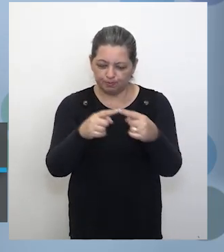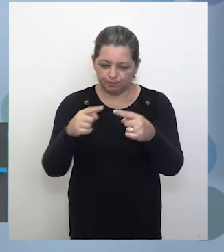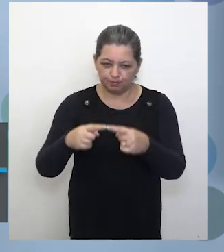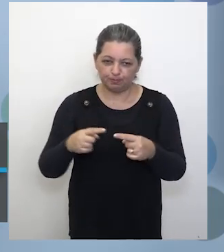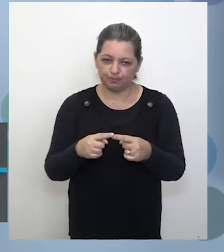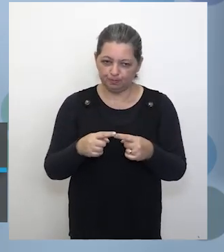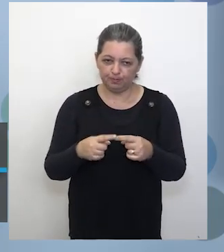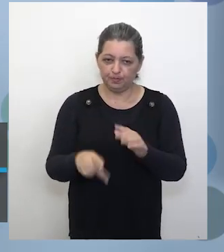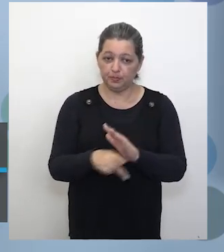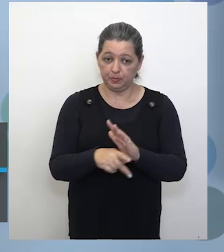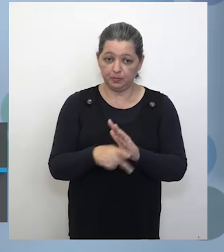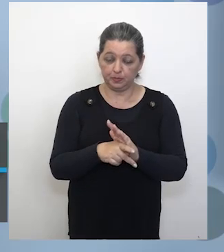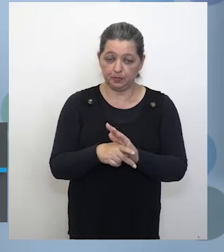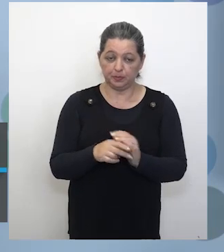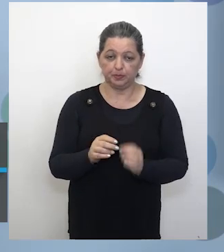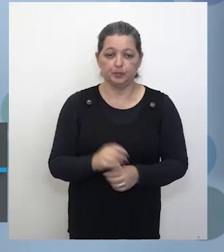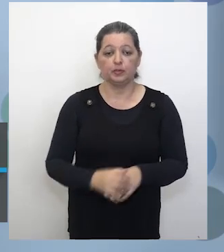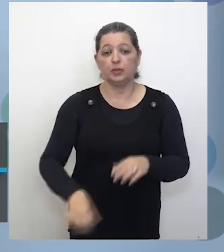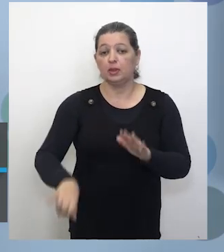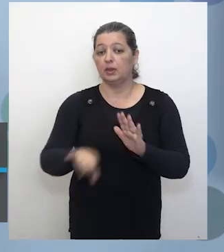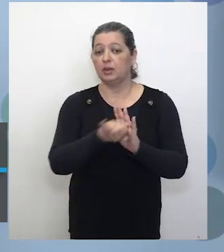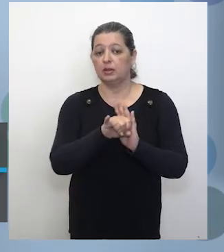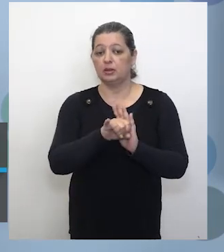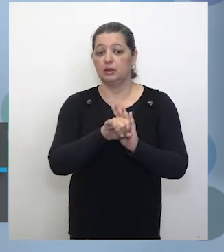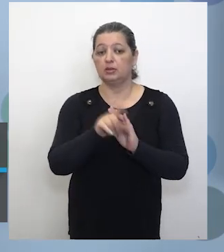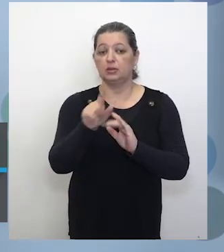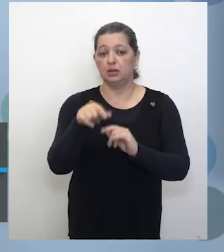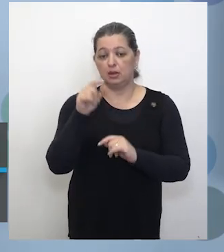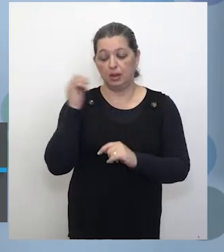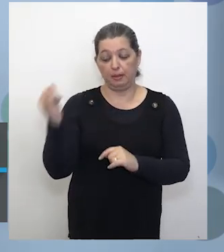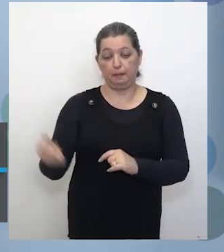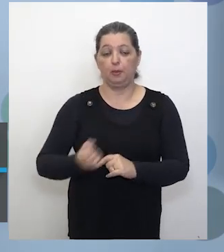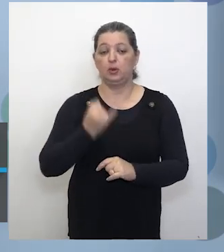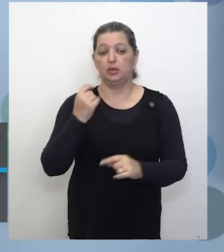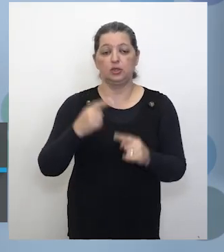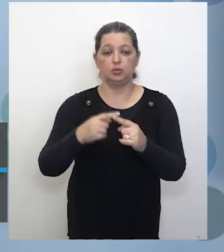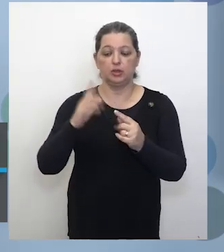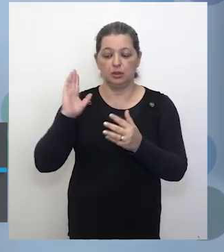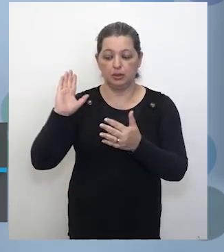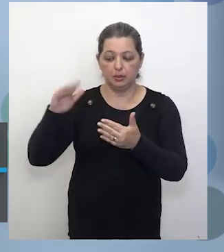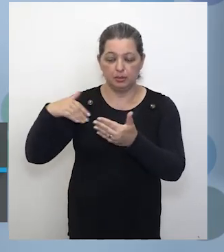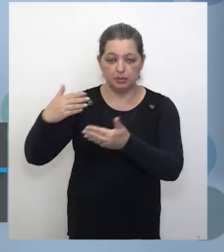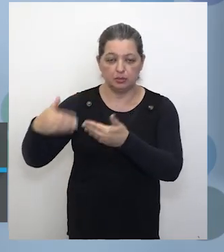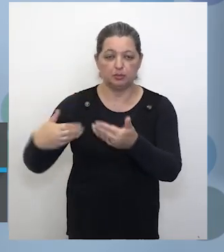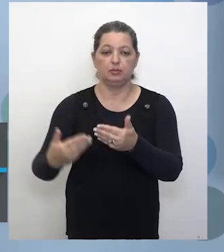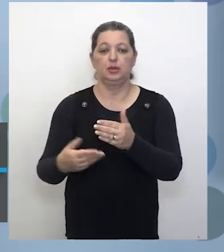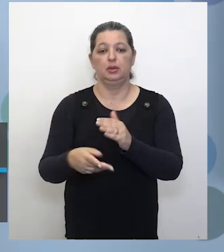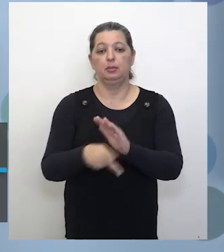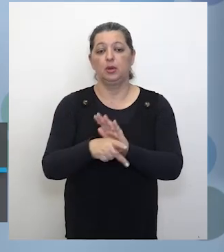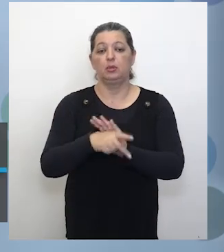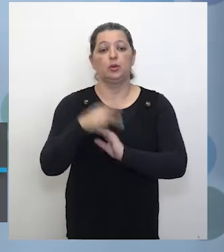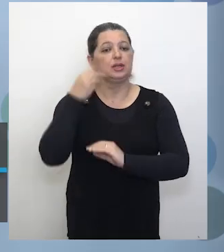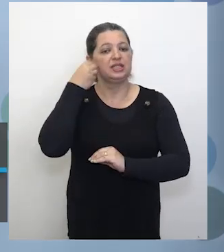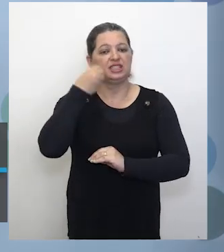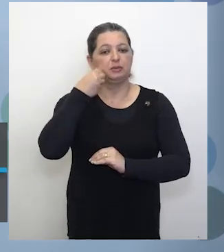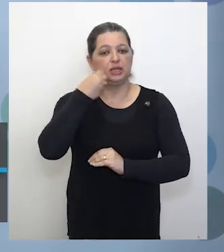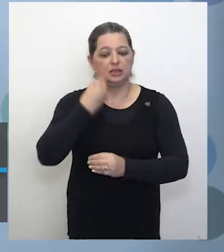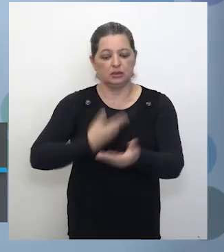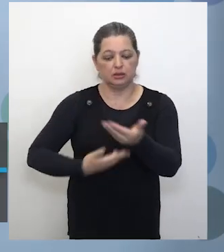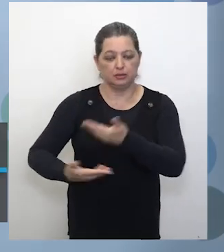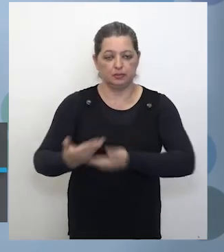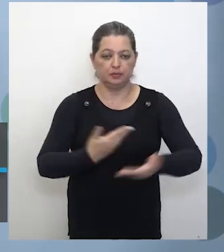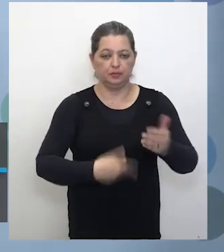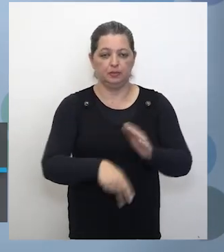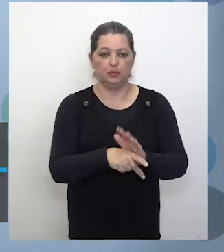que a identidade ela é fundamental e ela é construída ao longo do tempo através das experiências. Essa identidade de ser